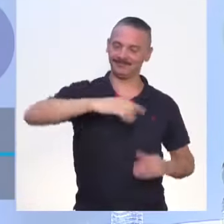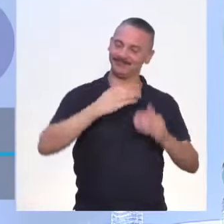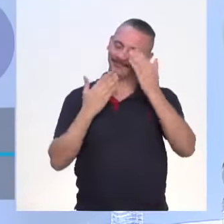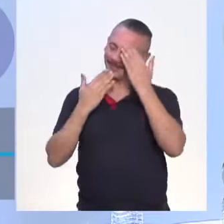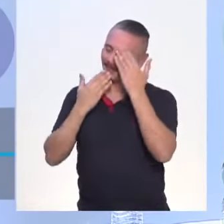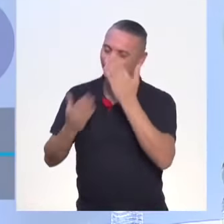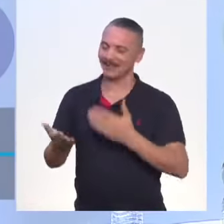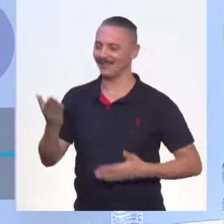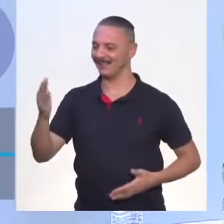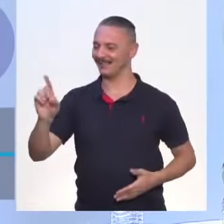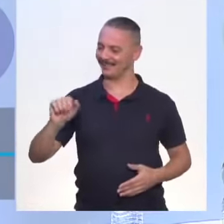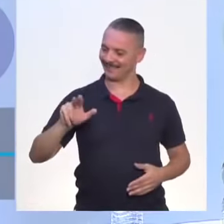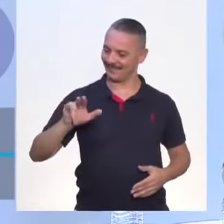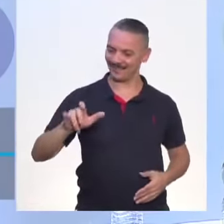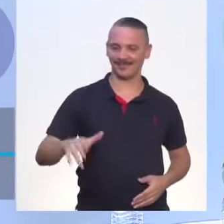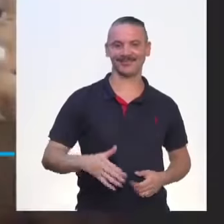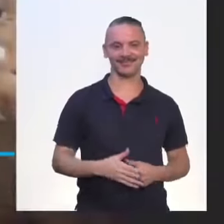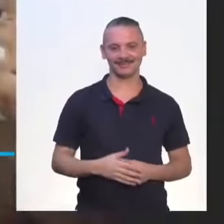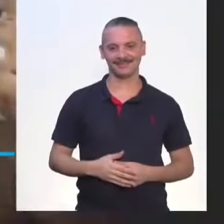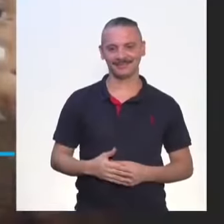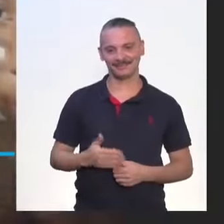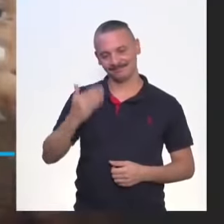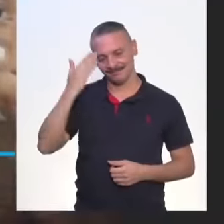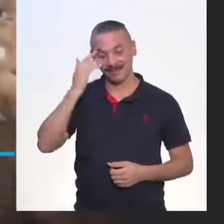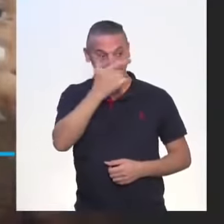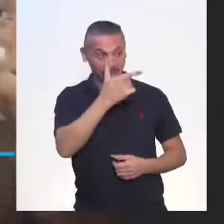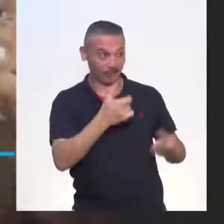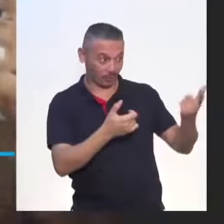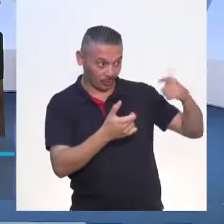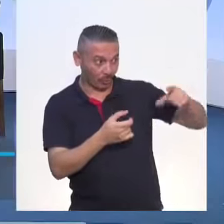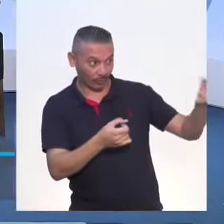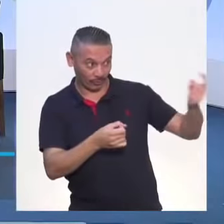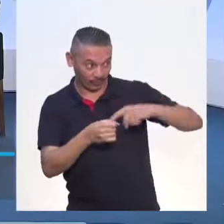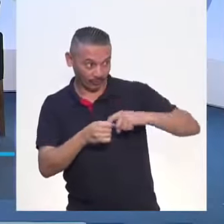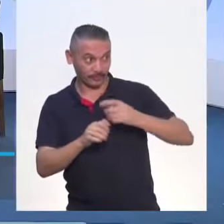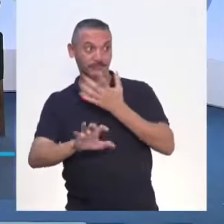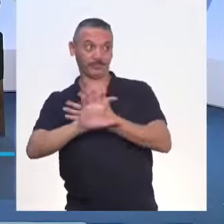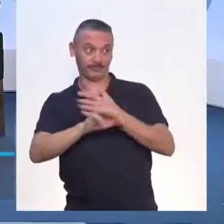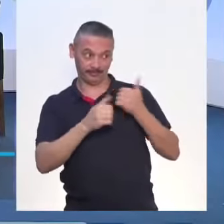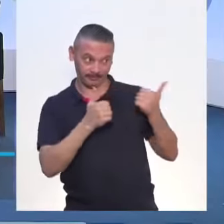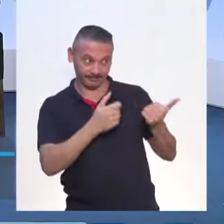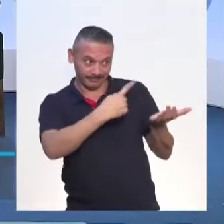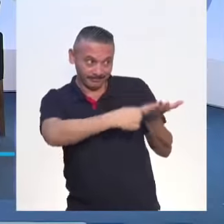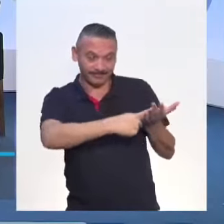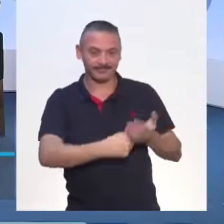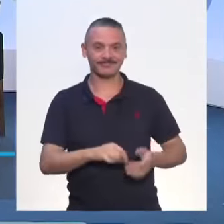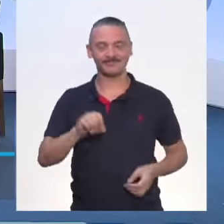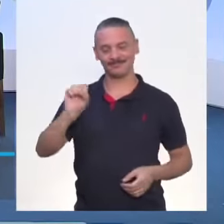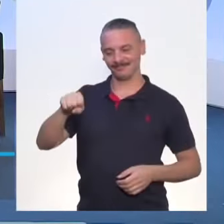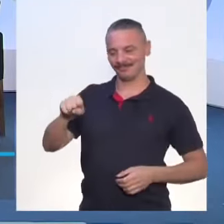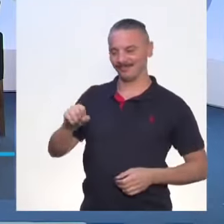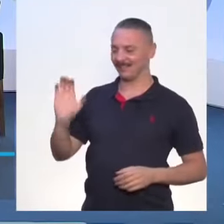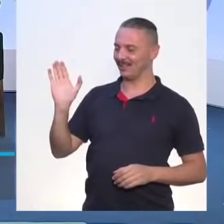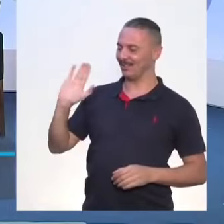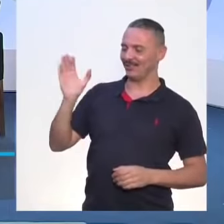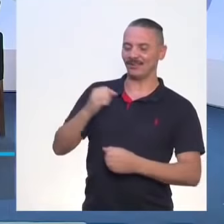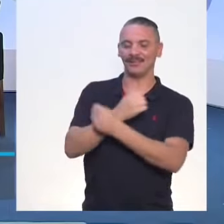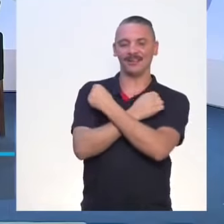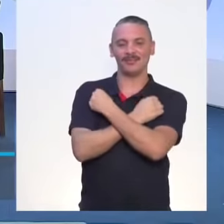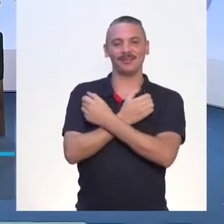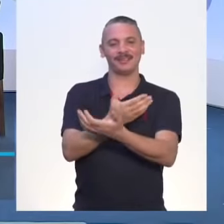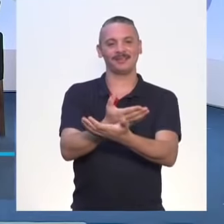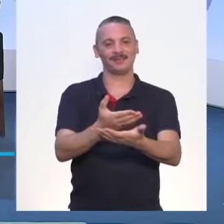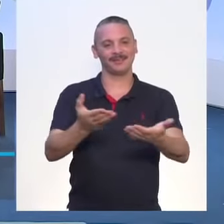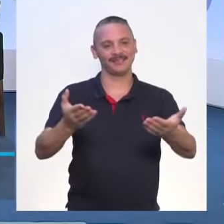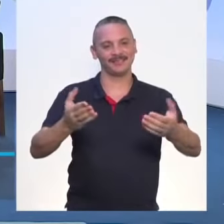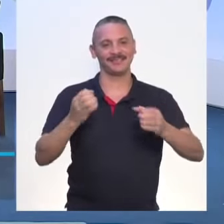muito obrigada mesmo, tá bom? E esperamos você mais vezes. Ok, tchau. Um abraço para vocês.